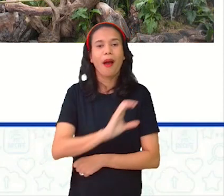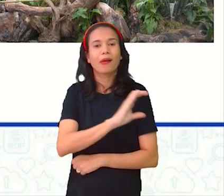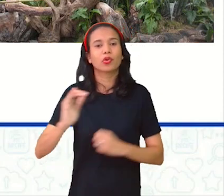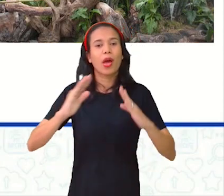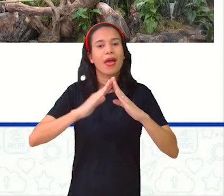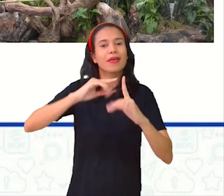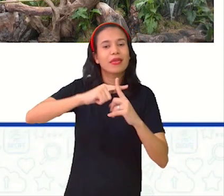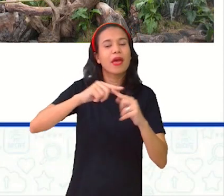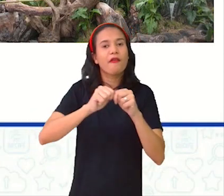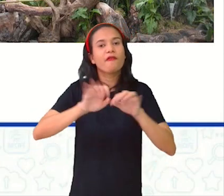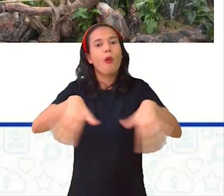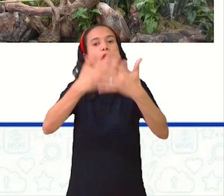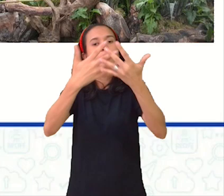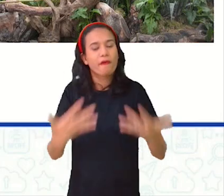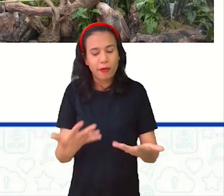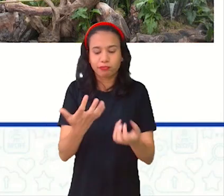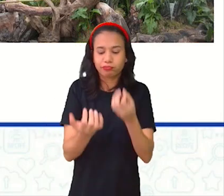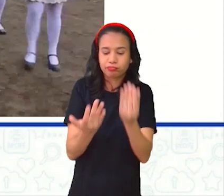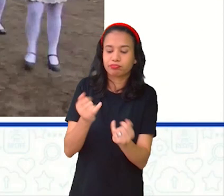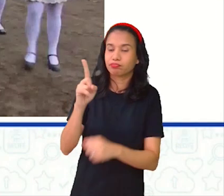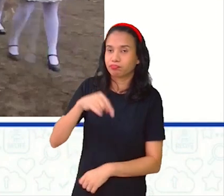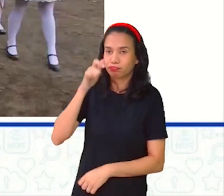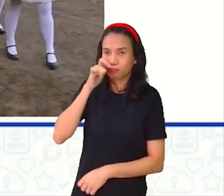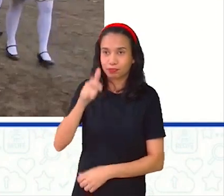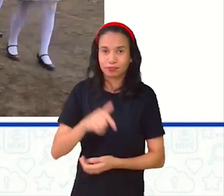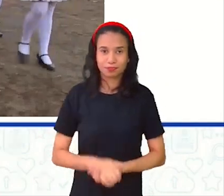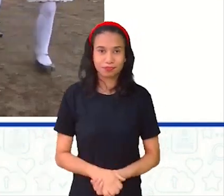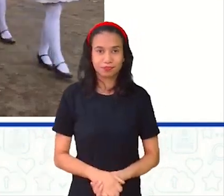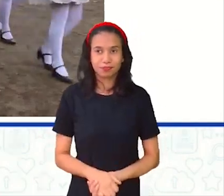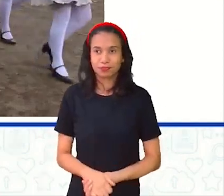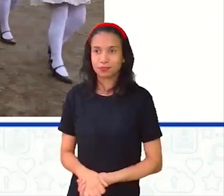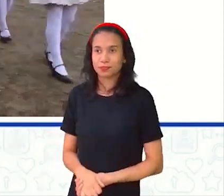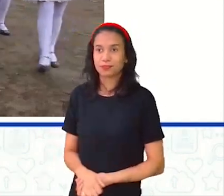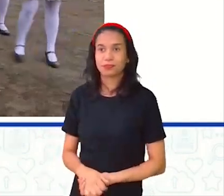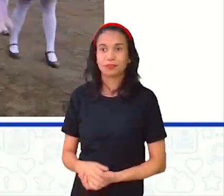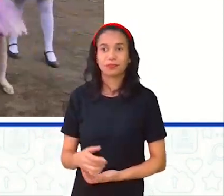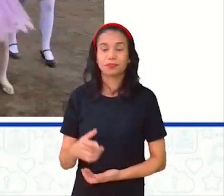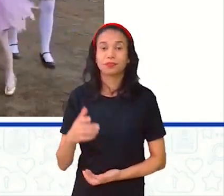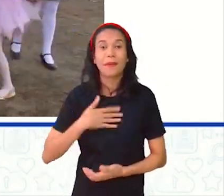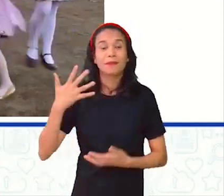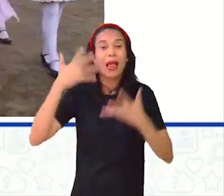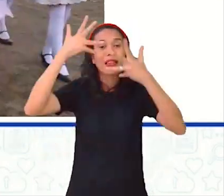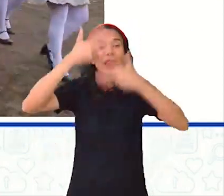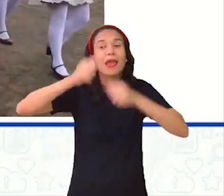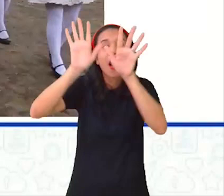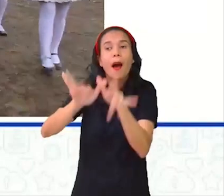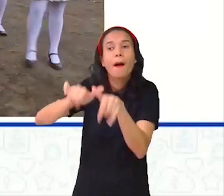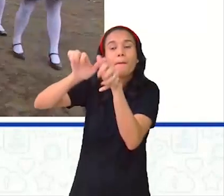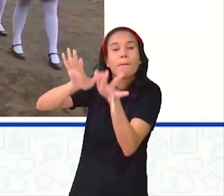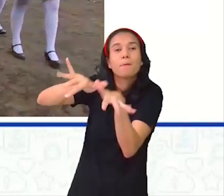esse evento da queima da lapinha, que é bem interessante. Oh, minha linda borboleta,